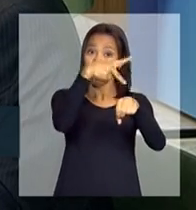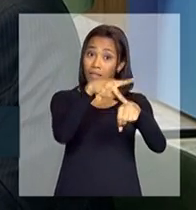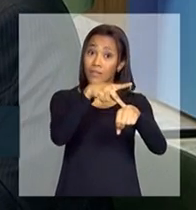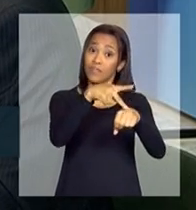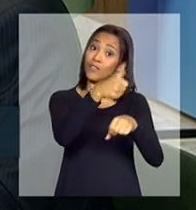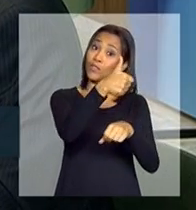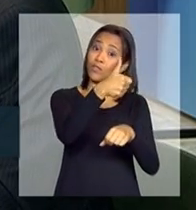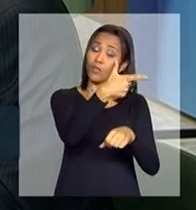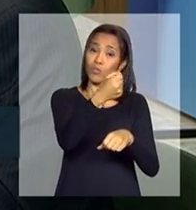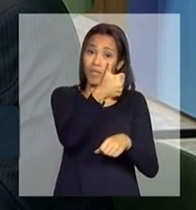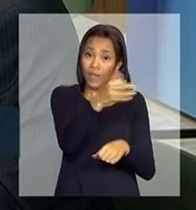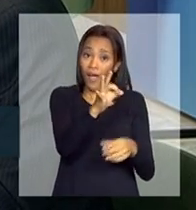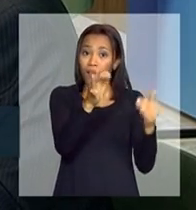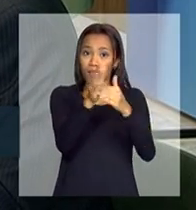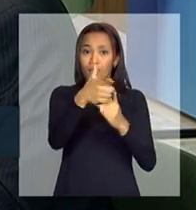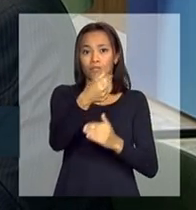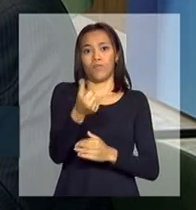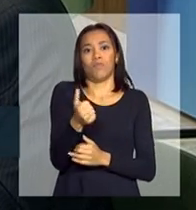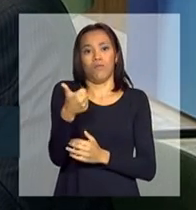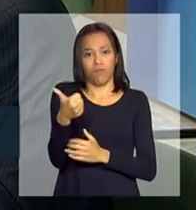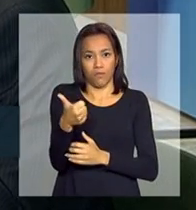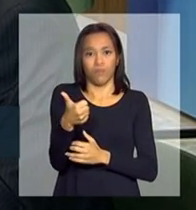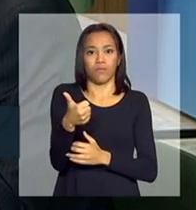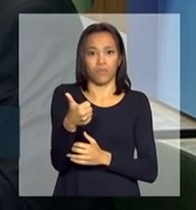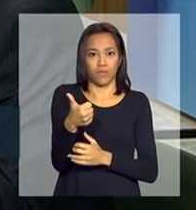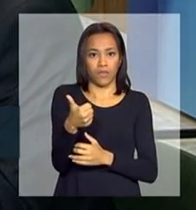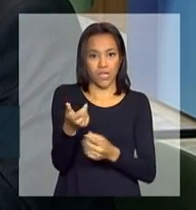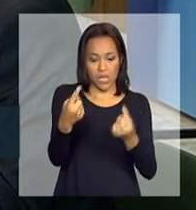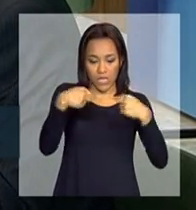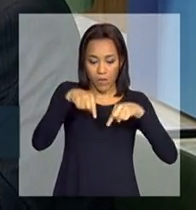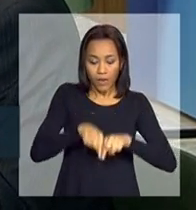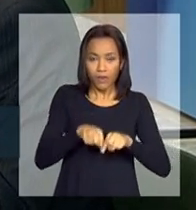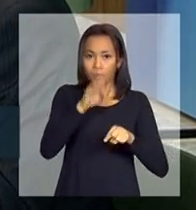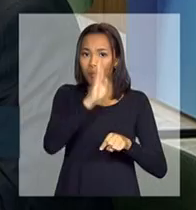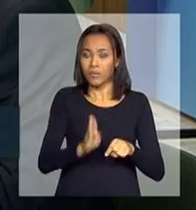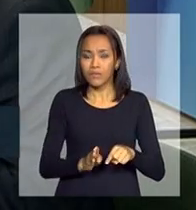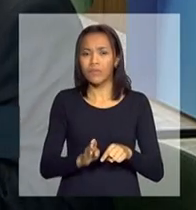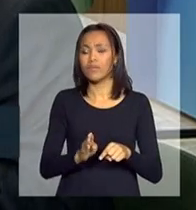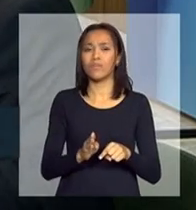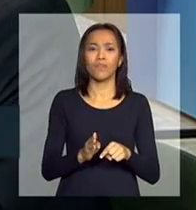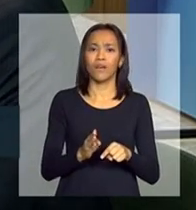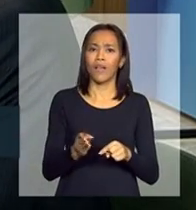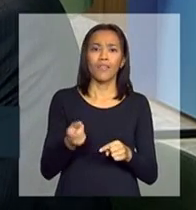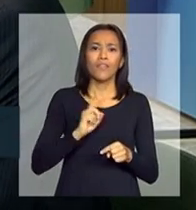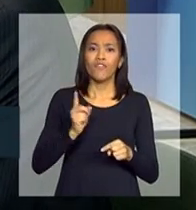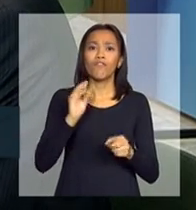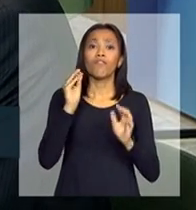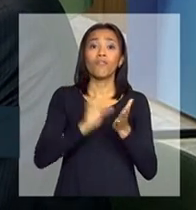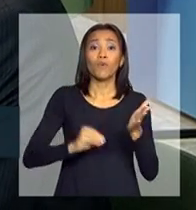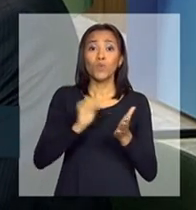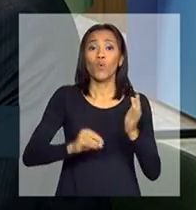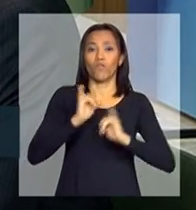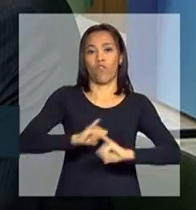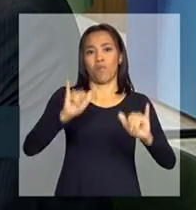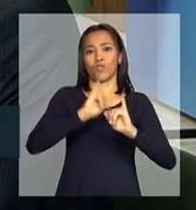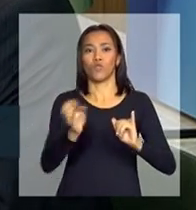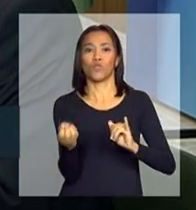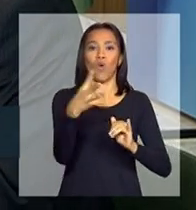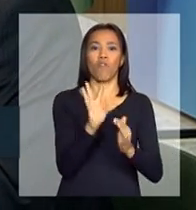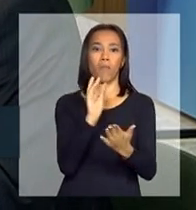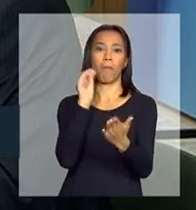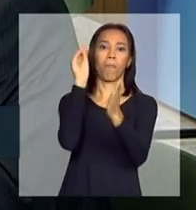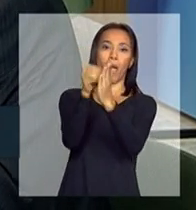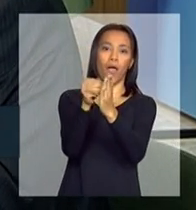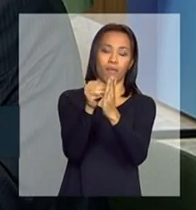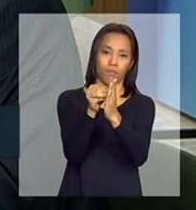até 2011 eles não alteraram não atualizaram os dados referentes